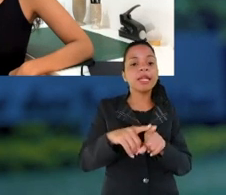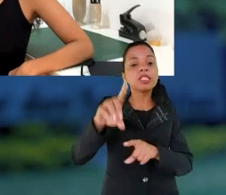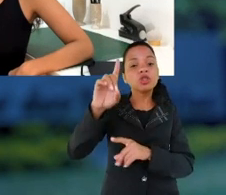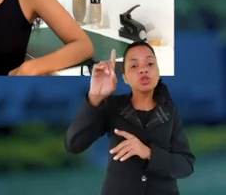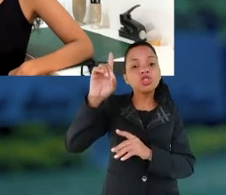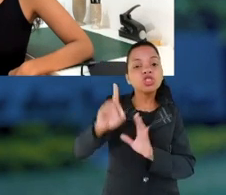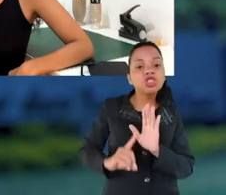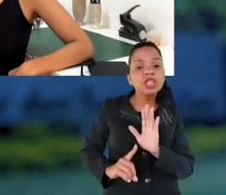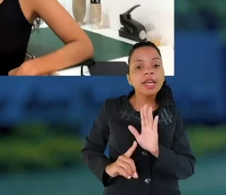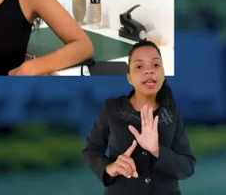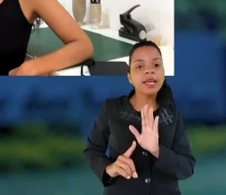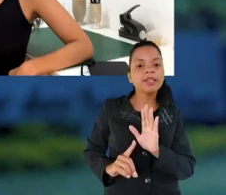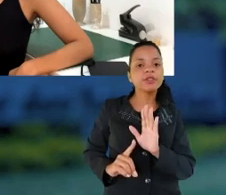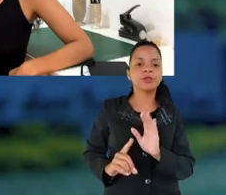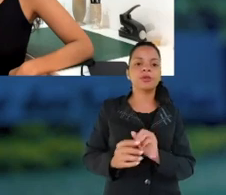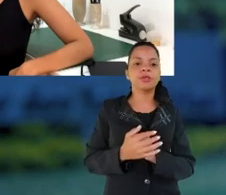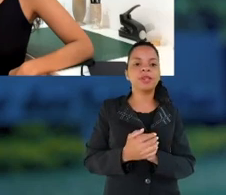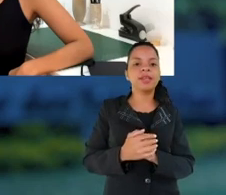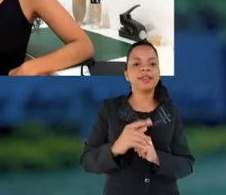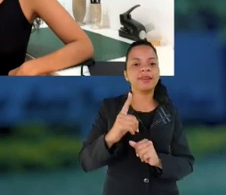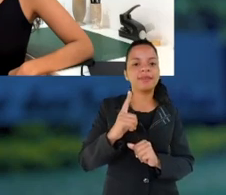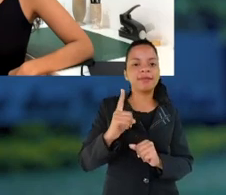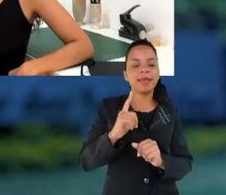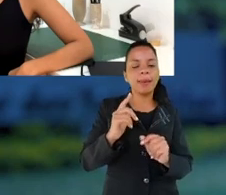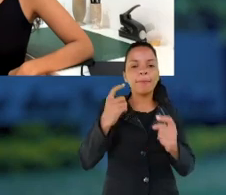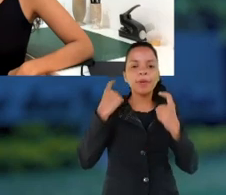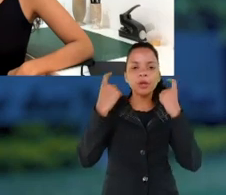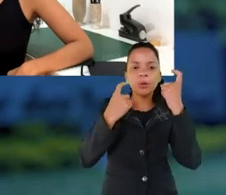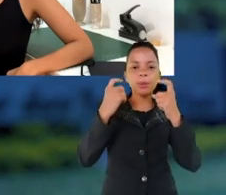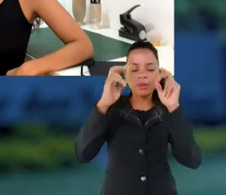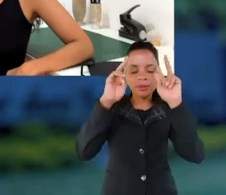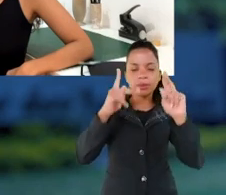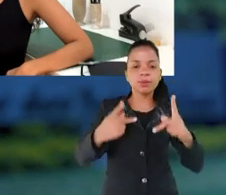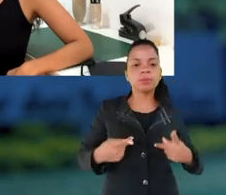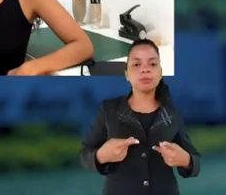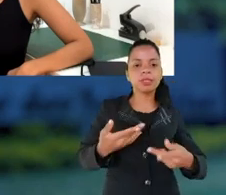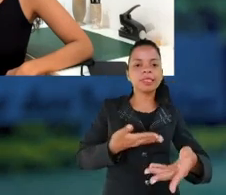também é uma preocupação sua na sua obra, nas suas obras?